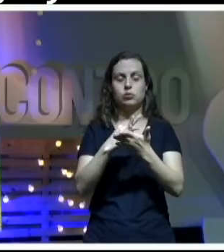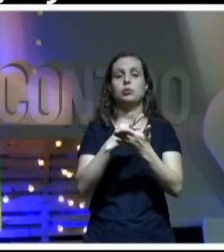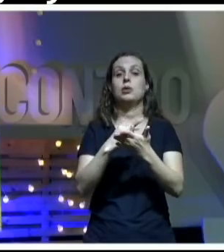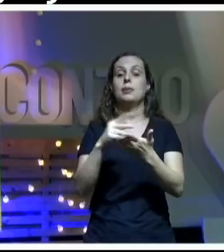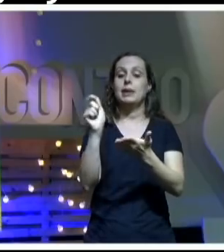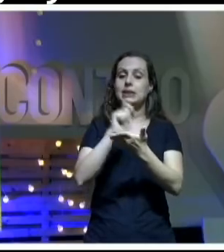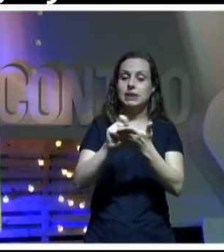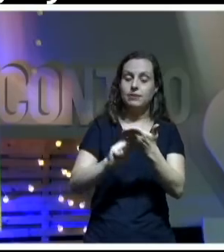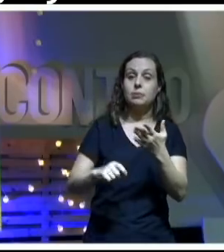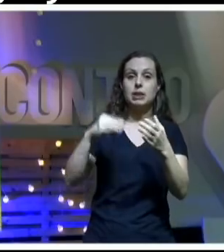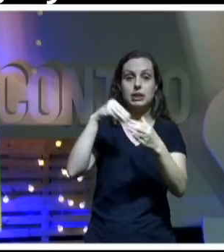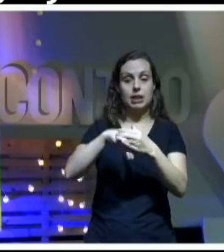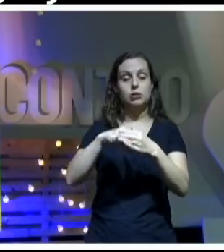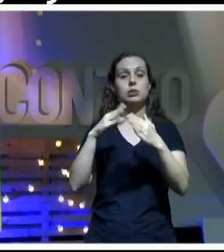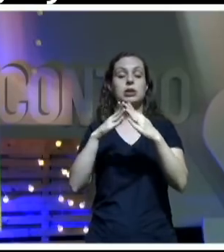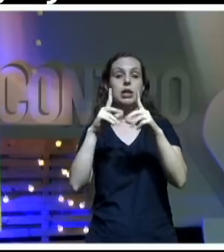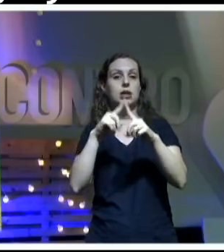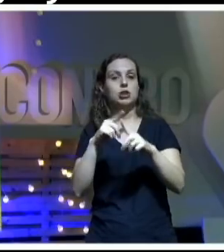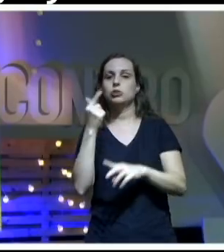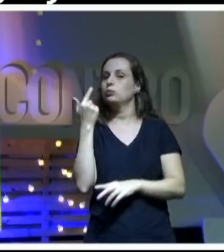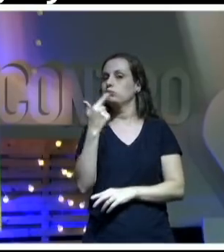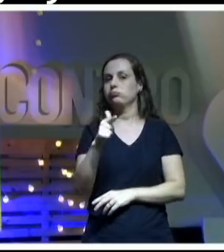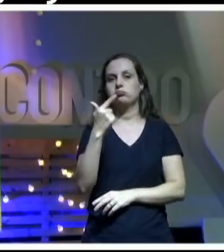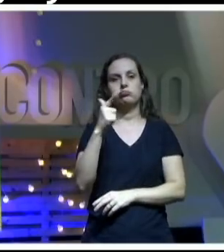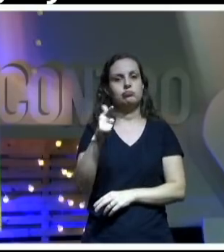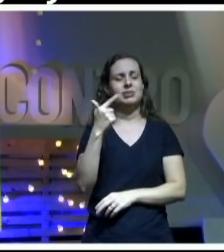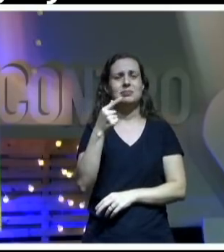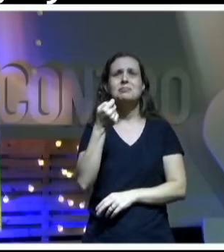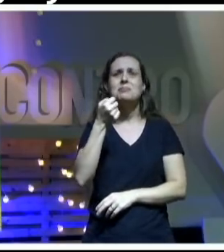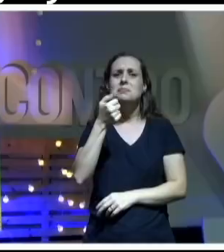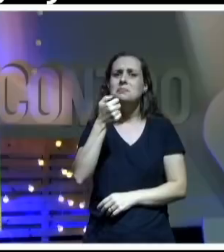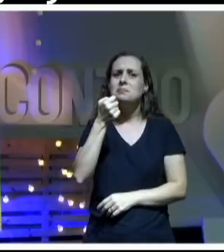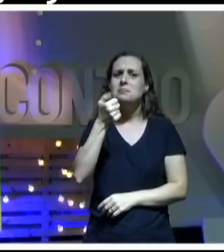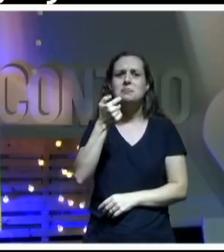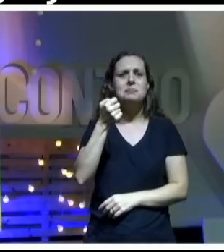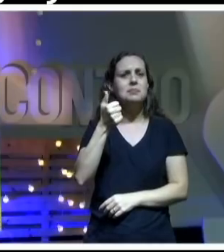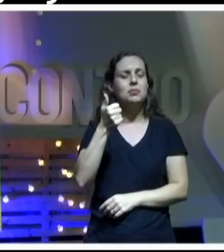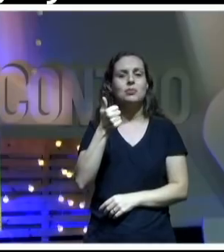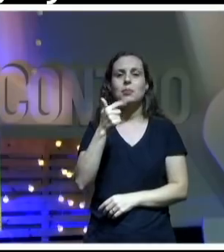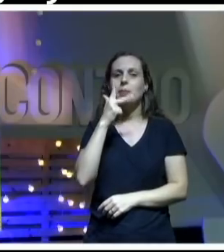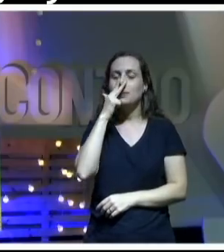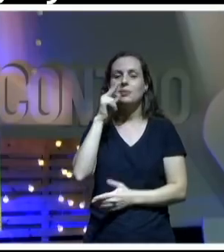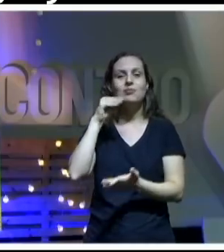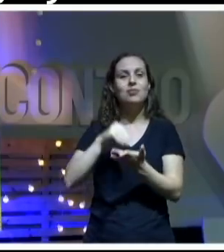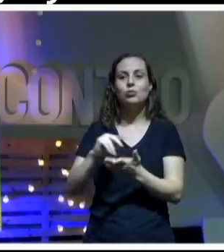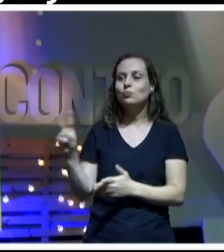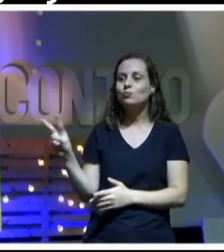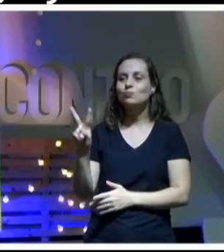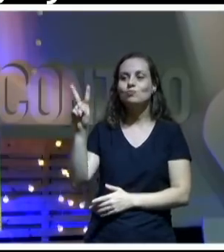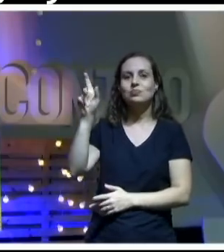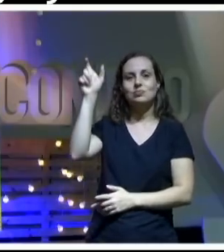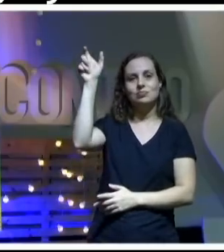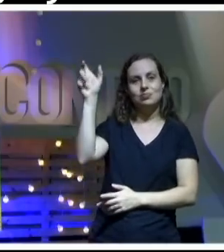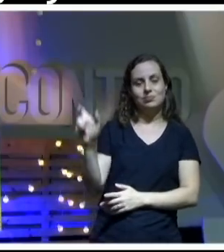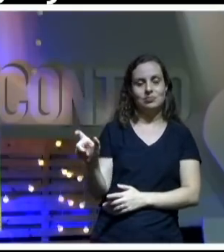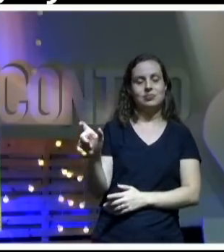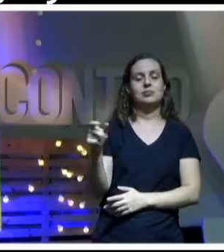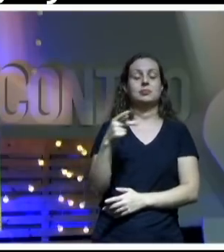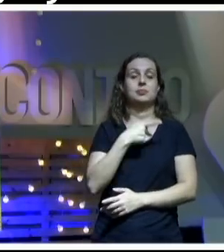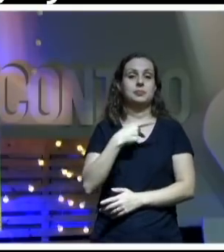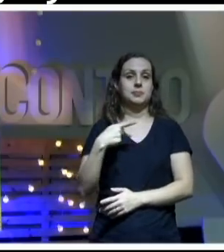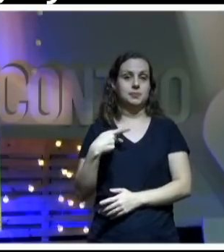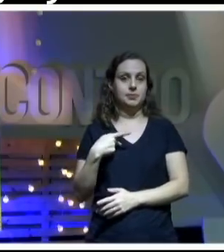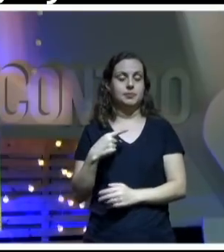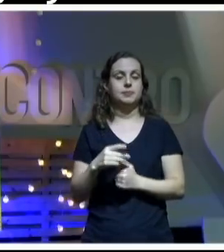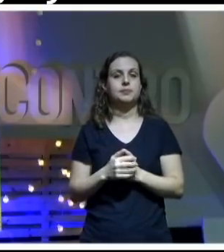o pastor da igreja transcrevendo da igreja vamos poucos não valorizando desses homens ressuscitar esse